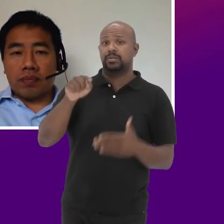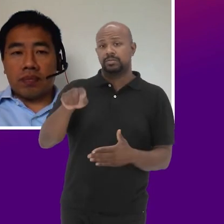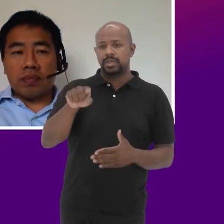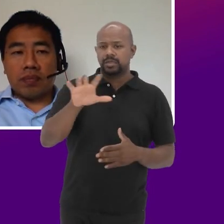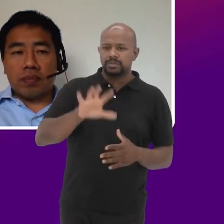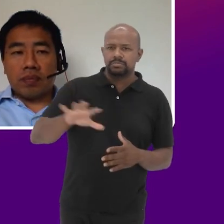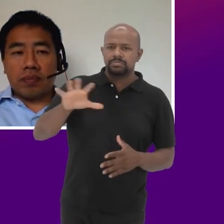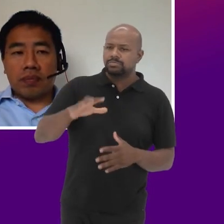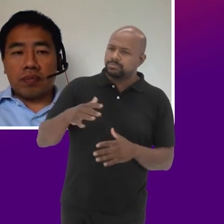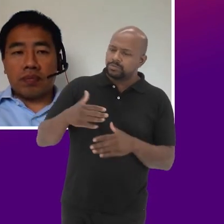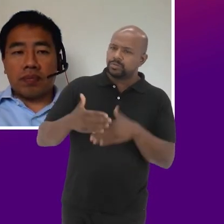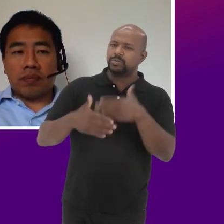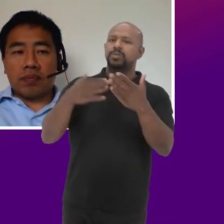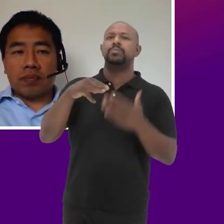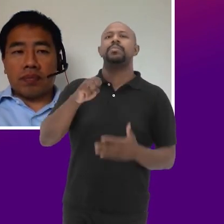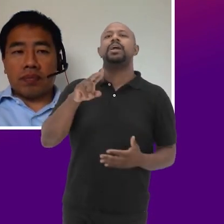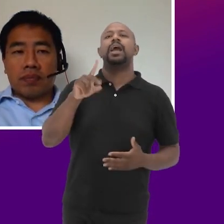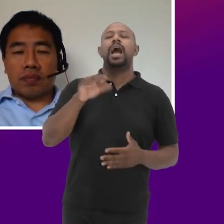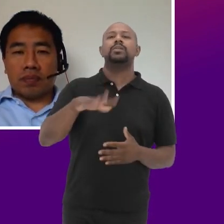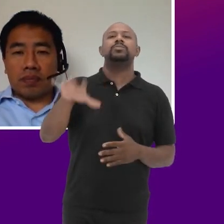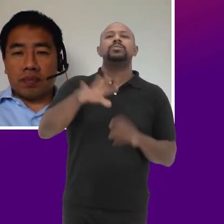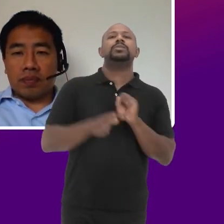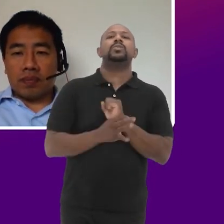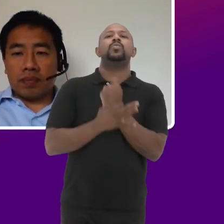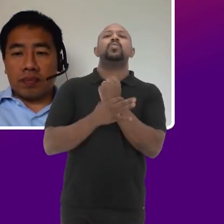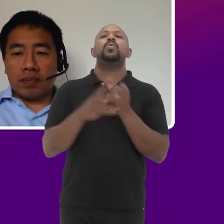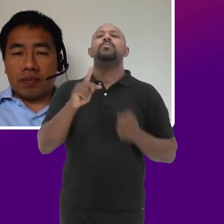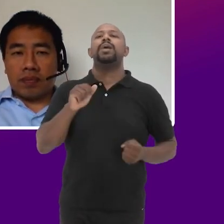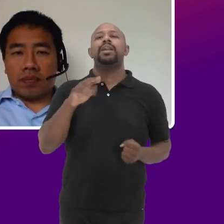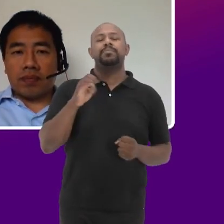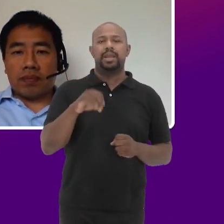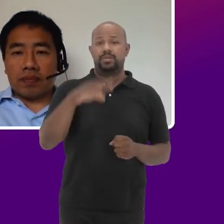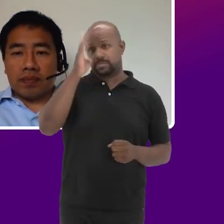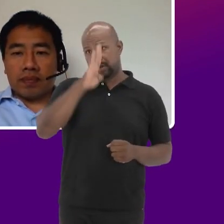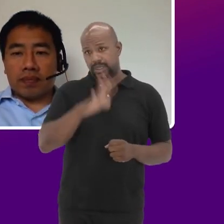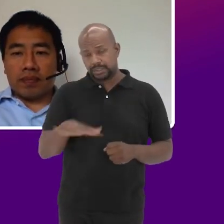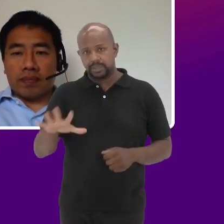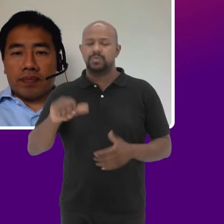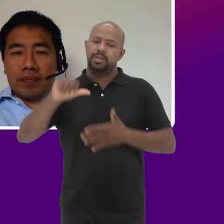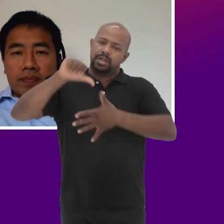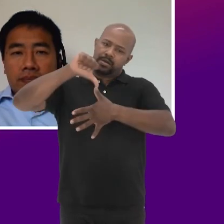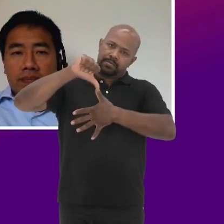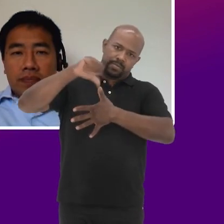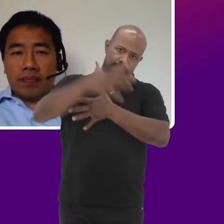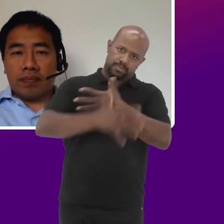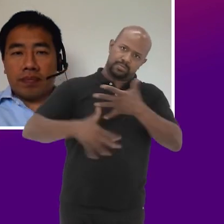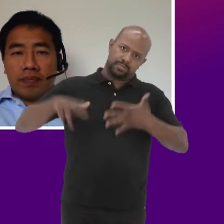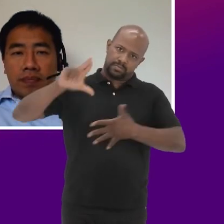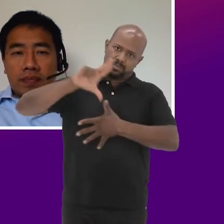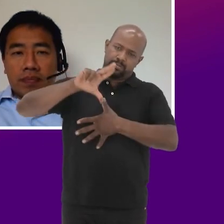evolução, nessa construção do mercado de seguro paramétrico no Brasil e na América Latina.